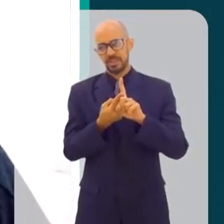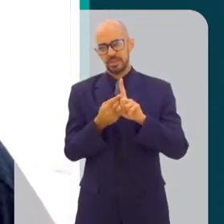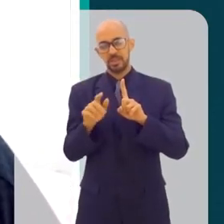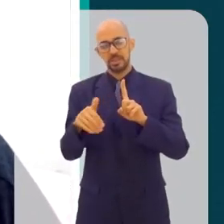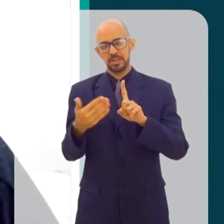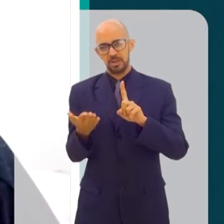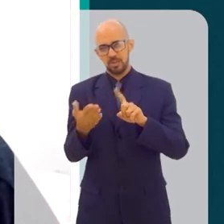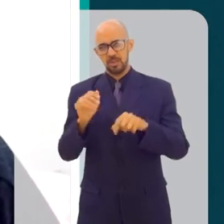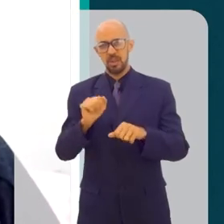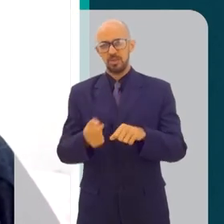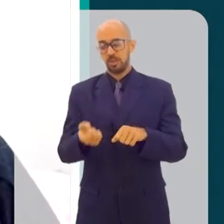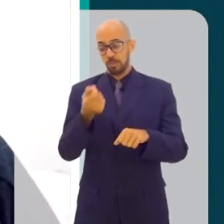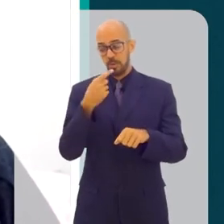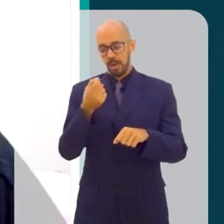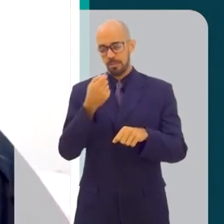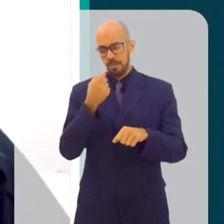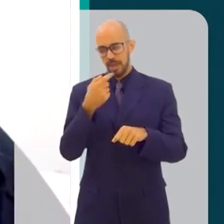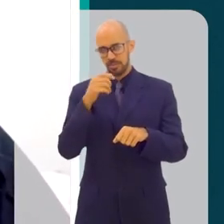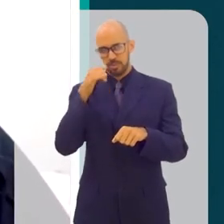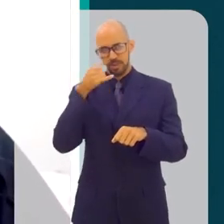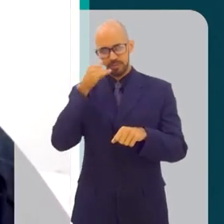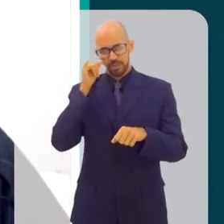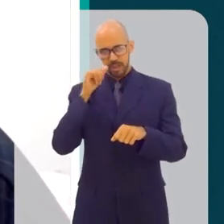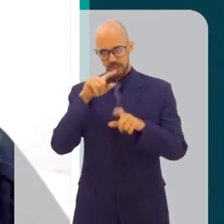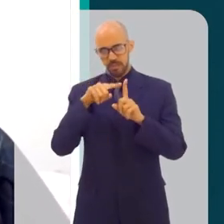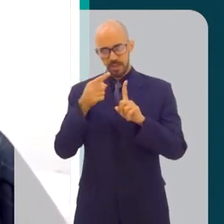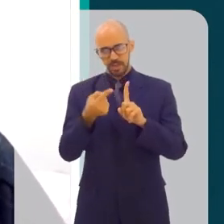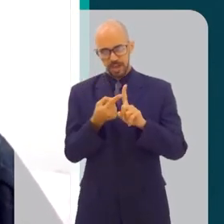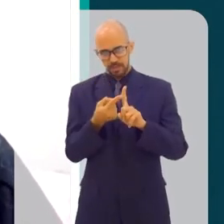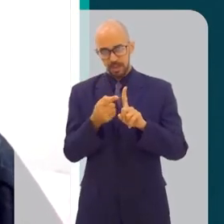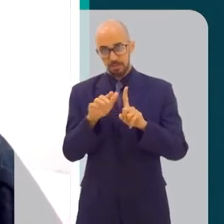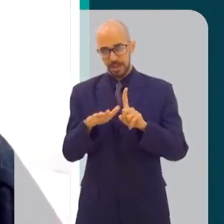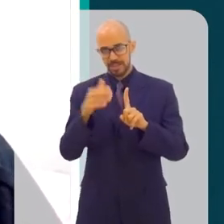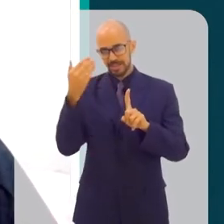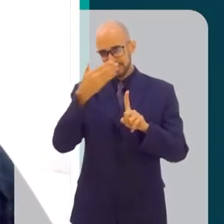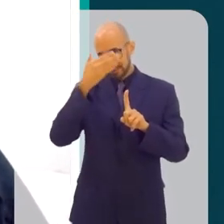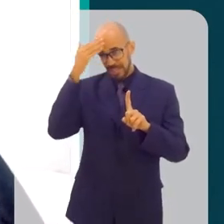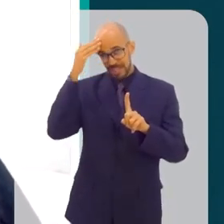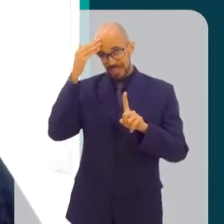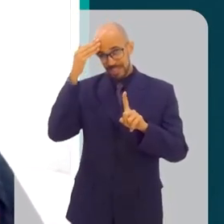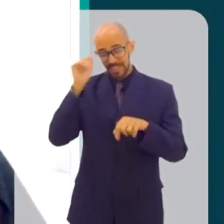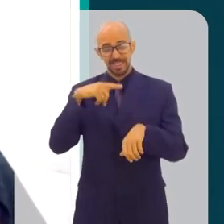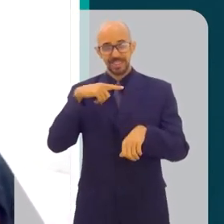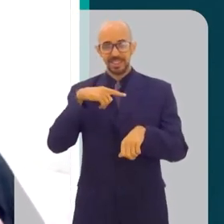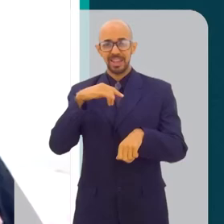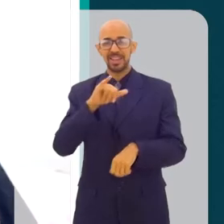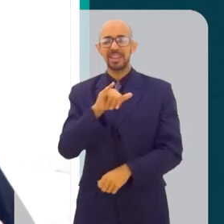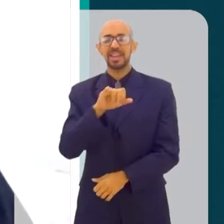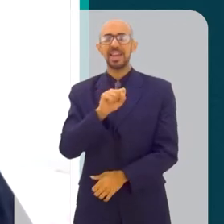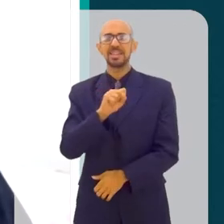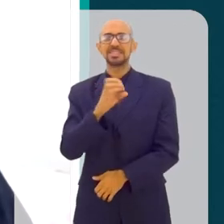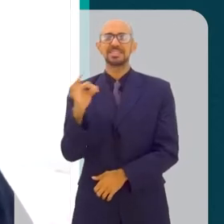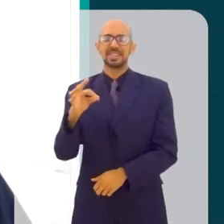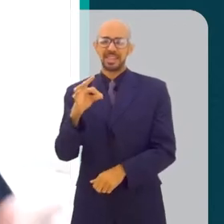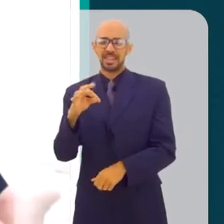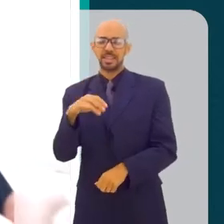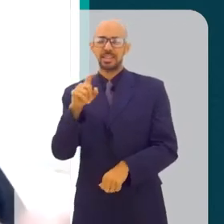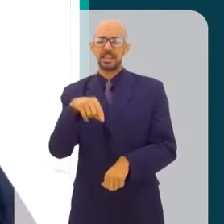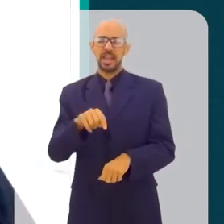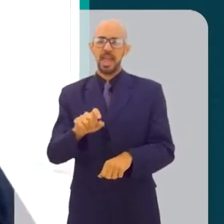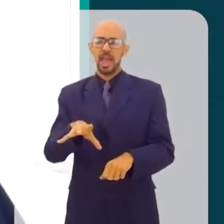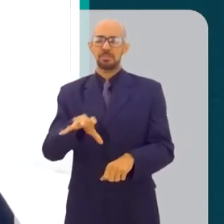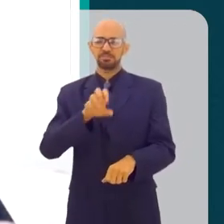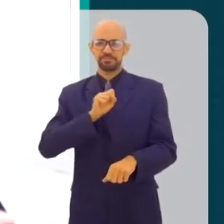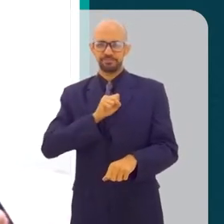Então, vou tomar um método contraceptivo para não engravidar. Só que esquecem das ISTs, que são